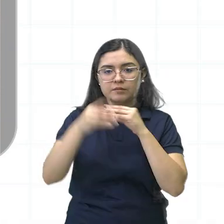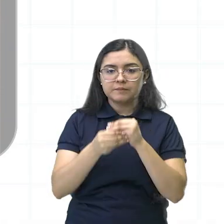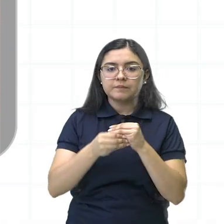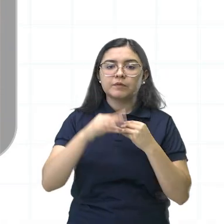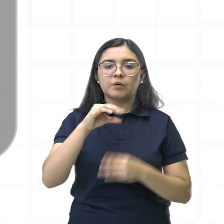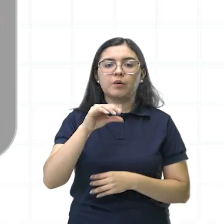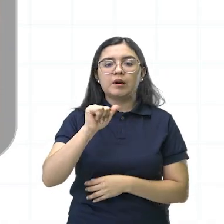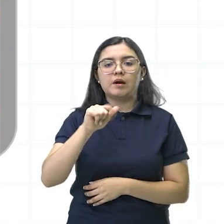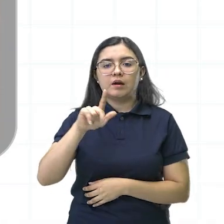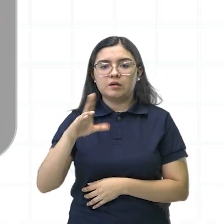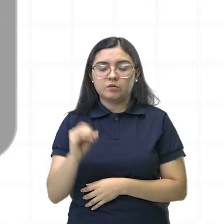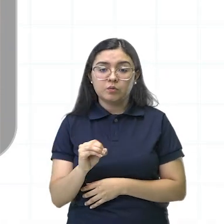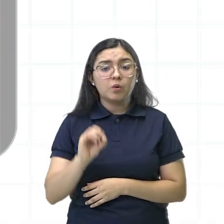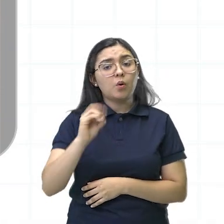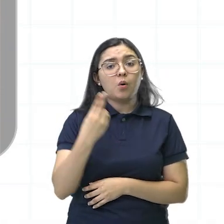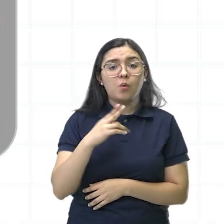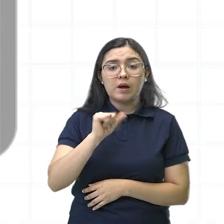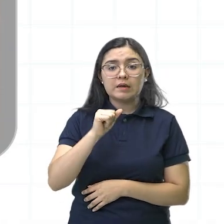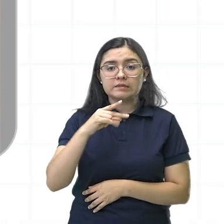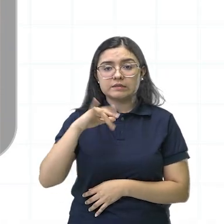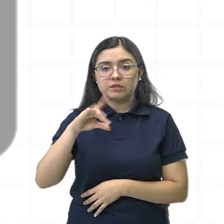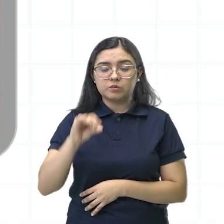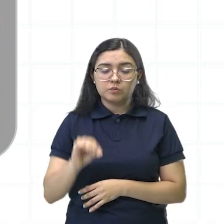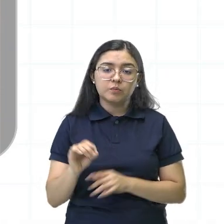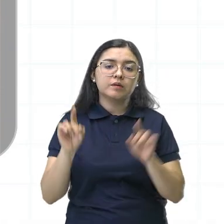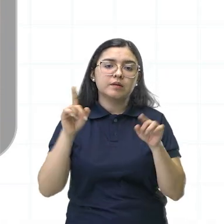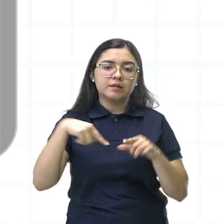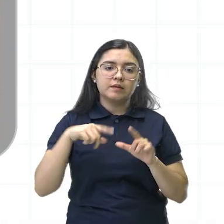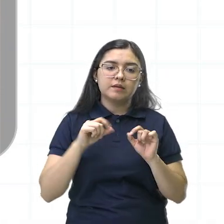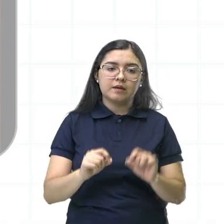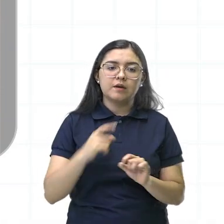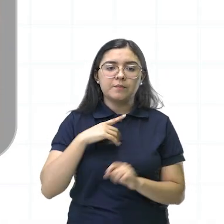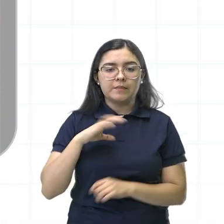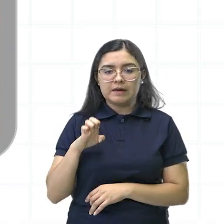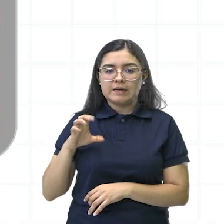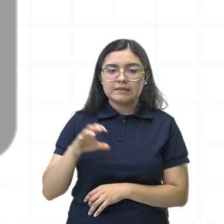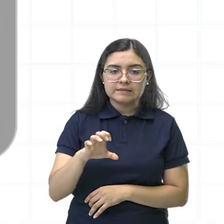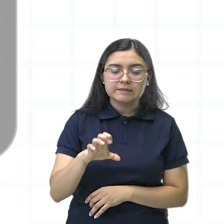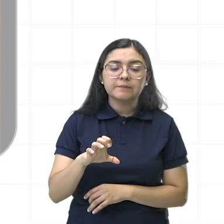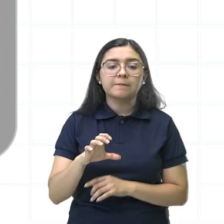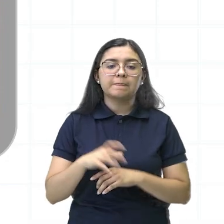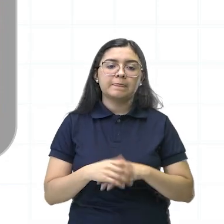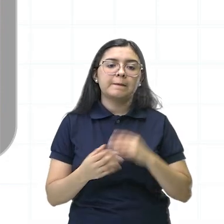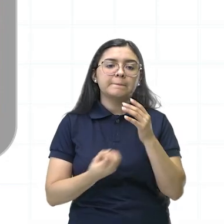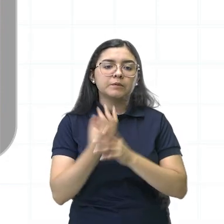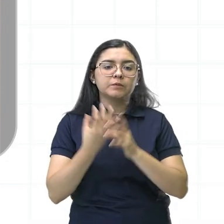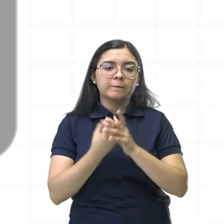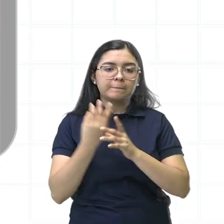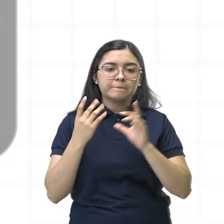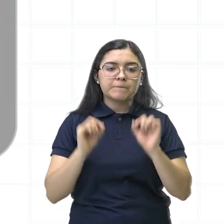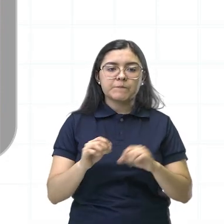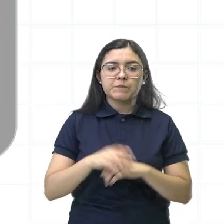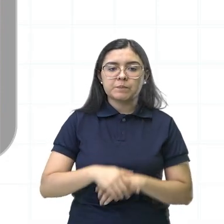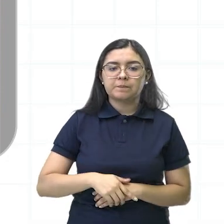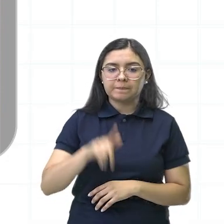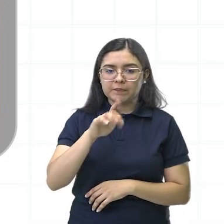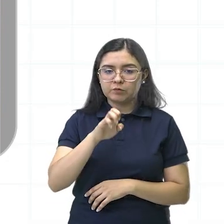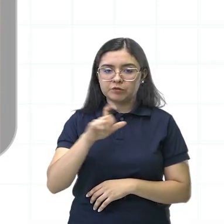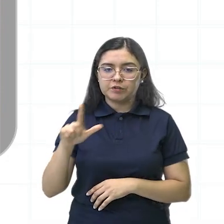ou ácido. Né? O coalho, que é uma enzima, corta a caseína, formando um gel, né? Que é a